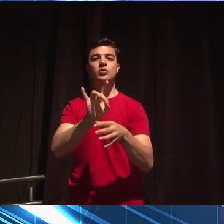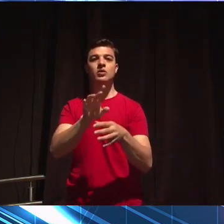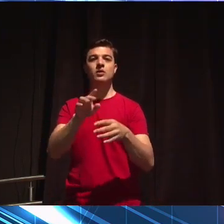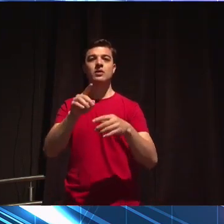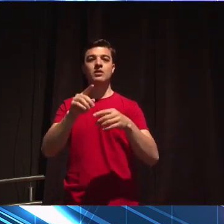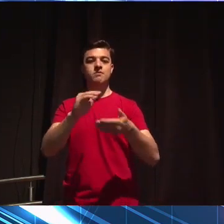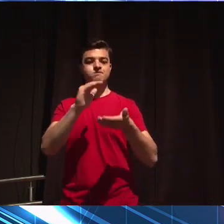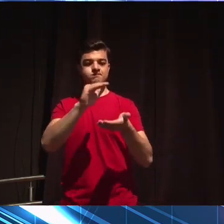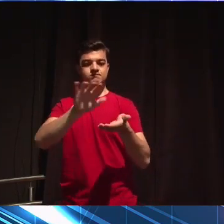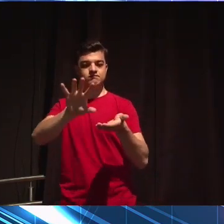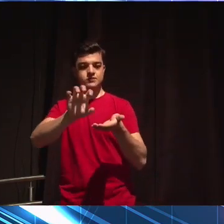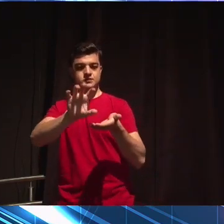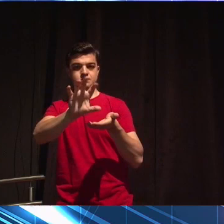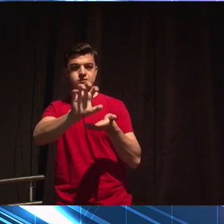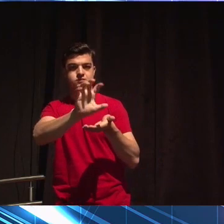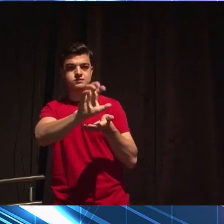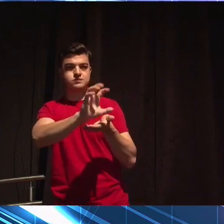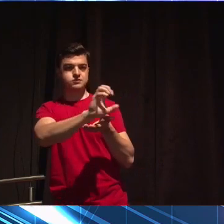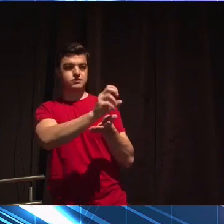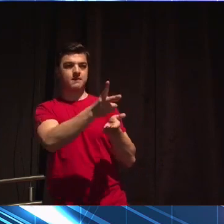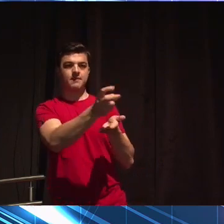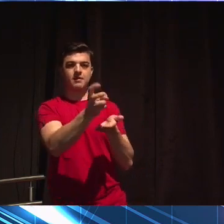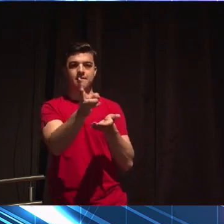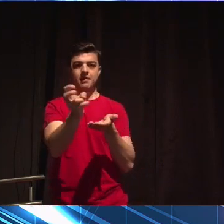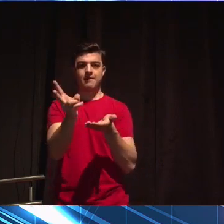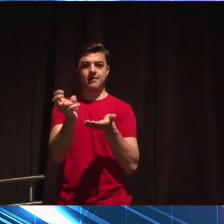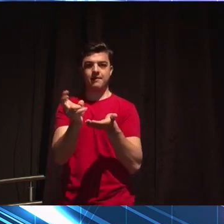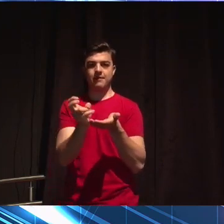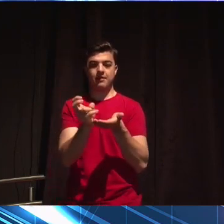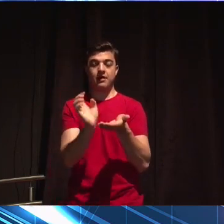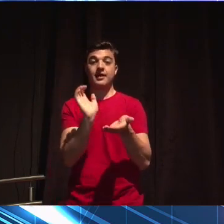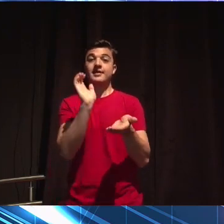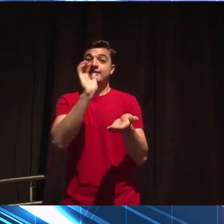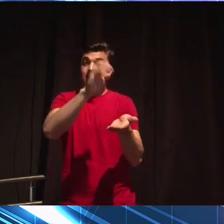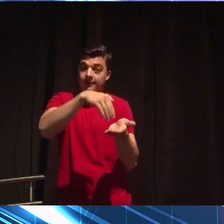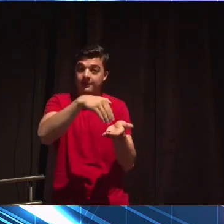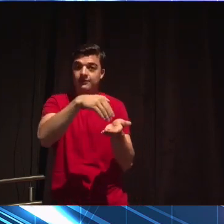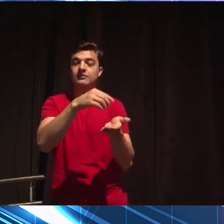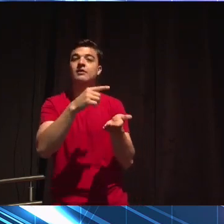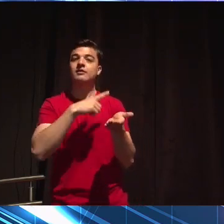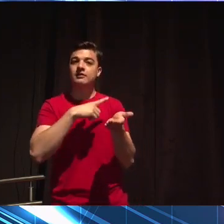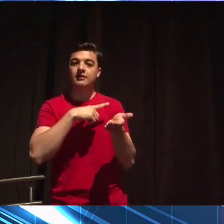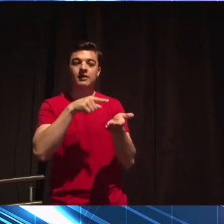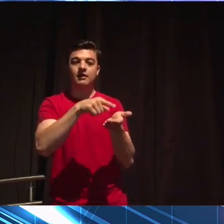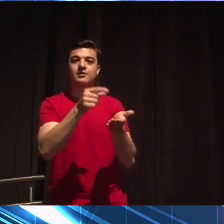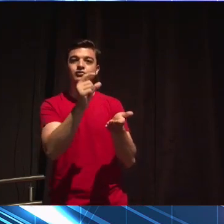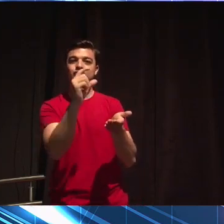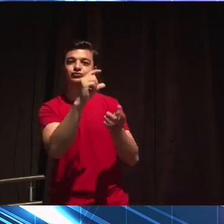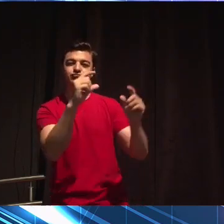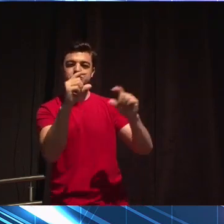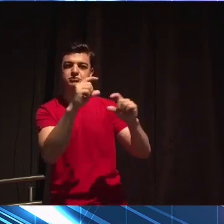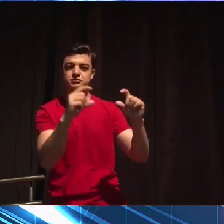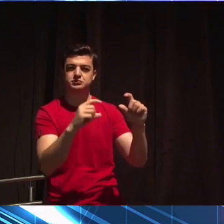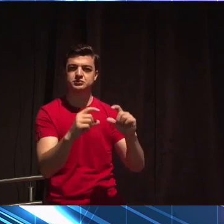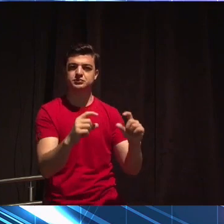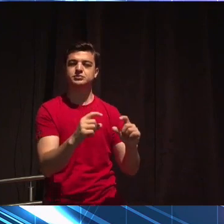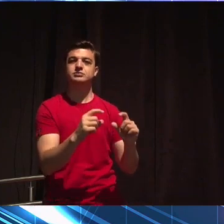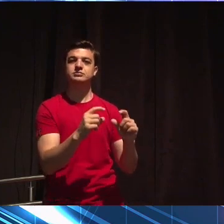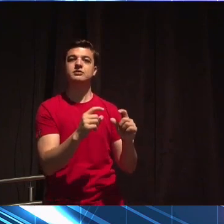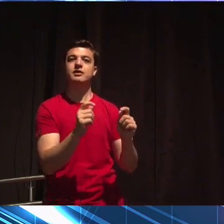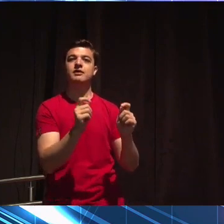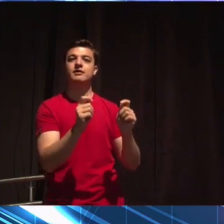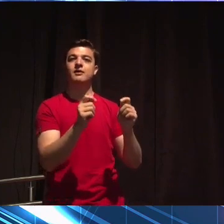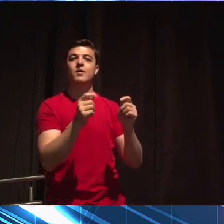processamento para poder interpretar aquilo que os sensores estão coletando. Certo? Então, se você for pegar o caso dos novos